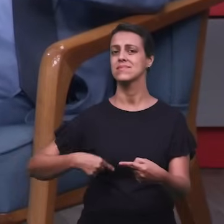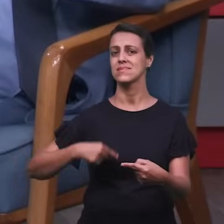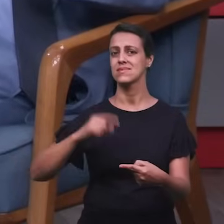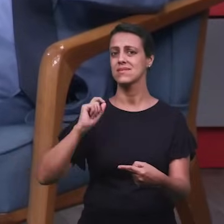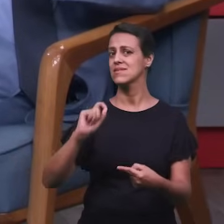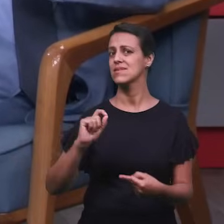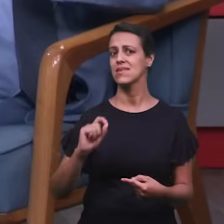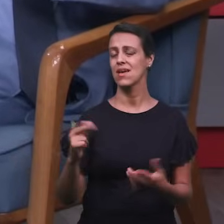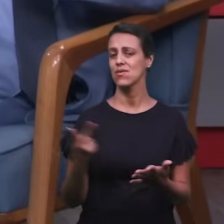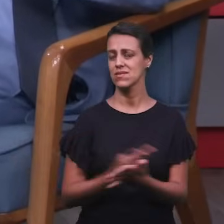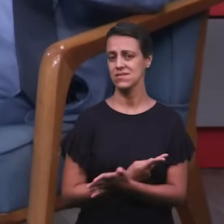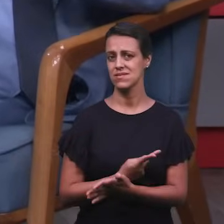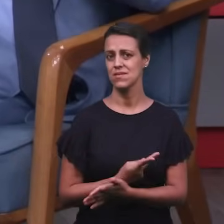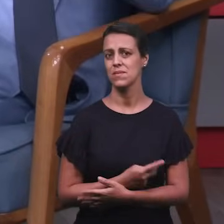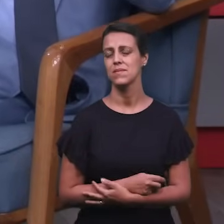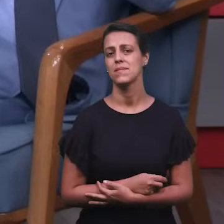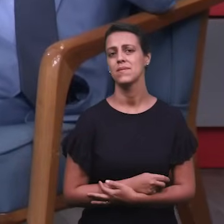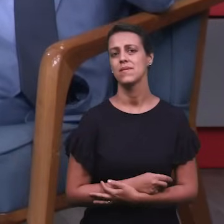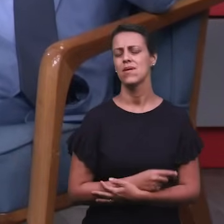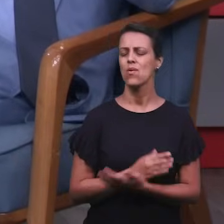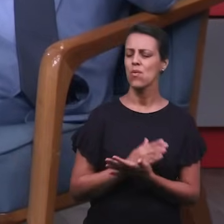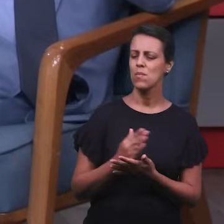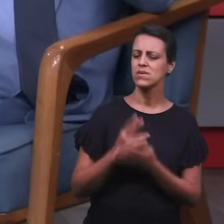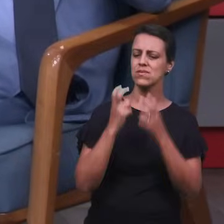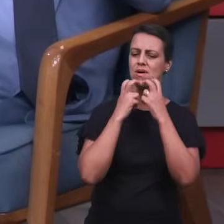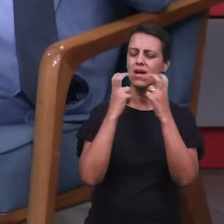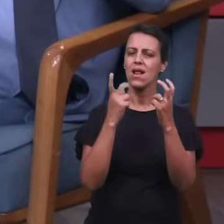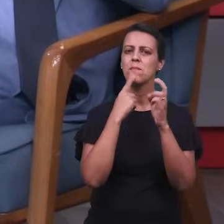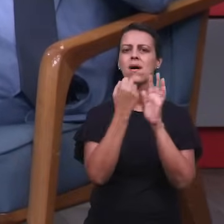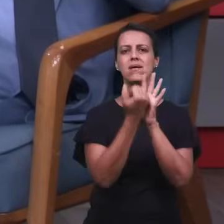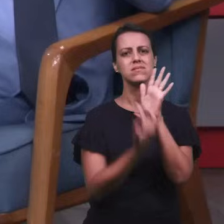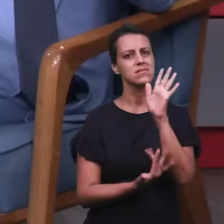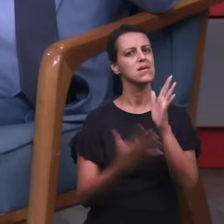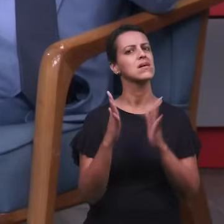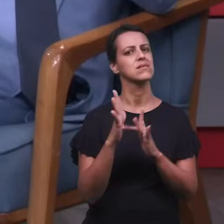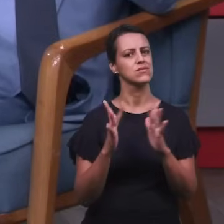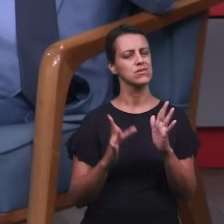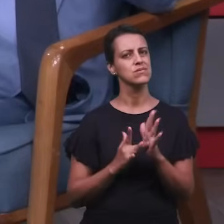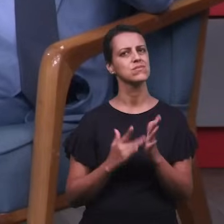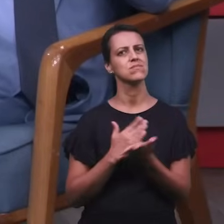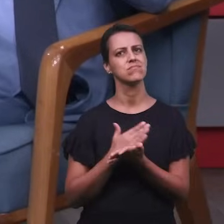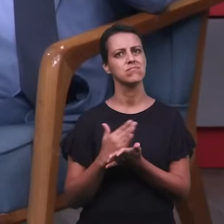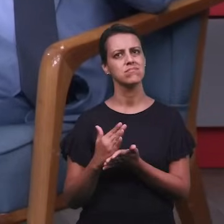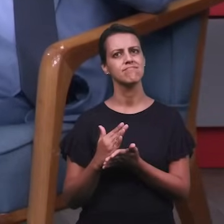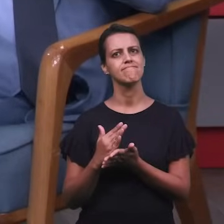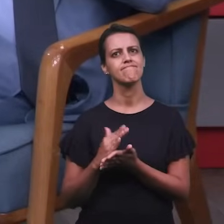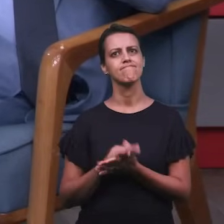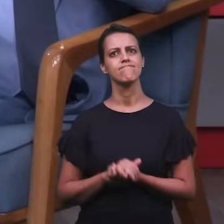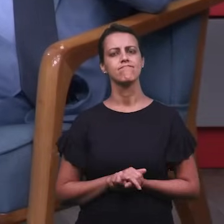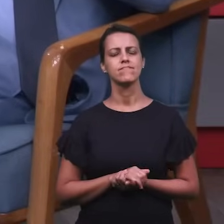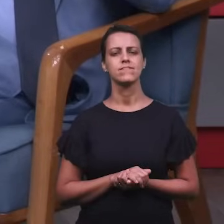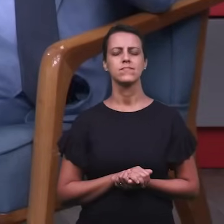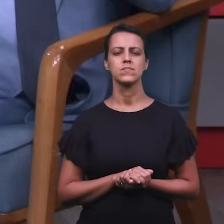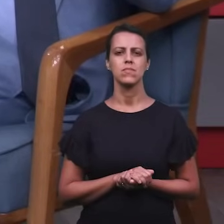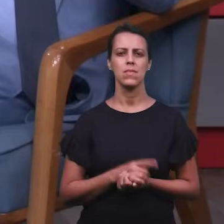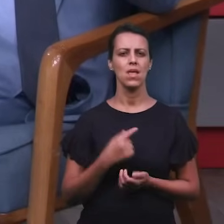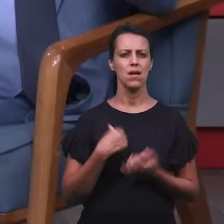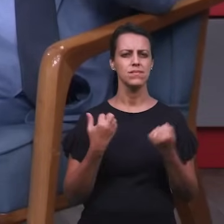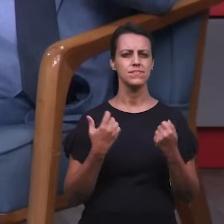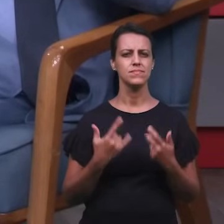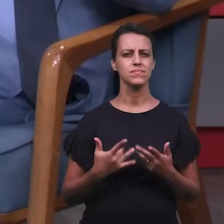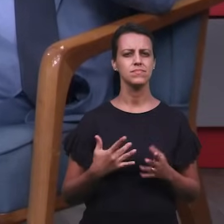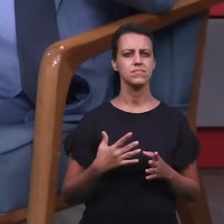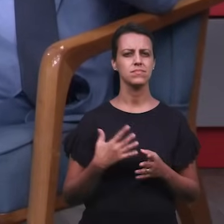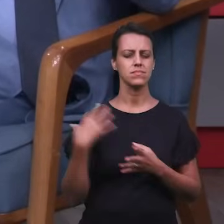através do clamor pelo sangue de Jesus, eu falei isso, quem não assistiu pode assistir no evento anterior, mas eu só estou fazendo